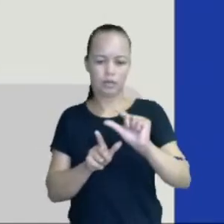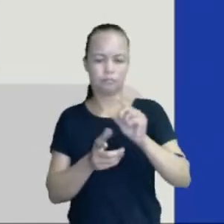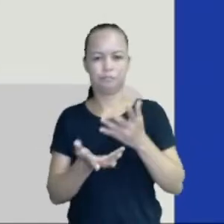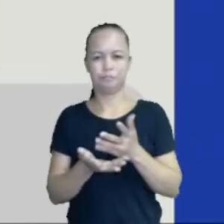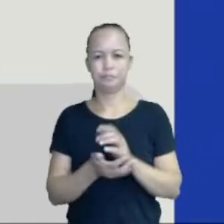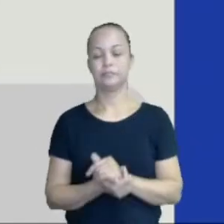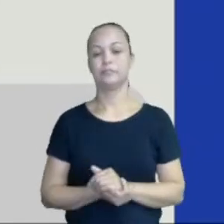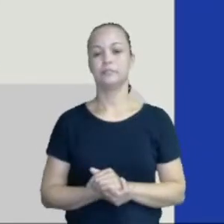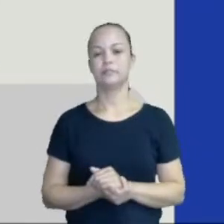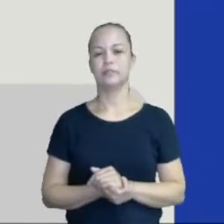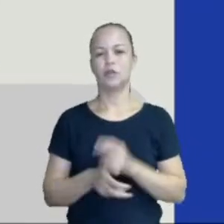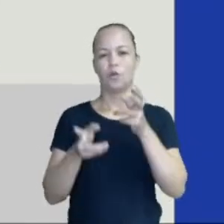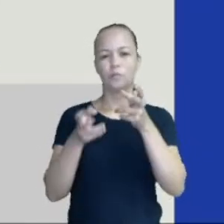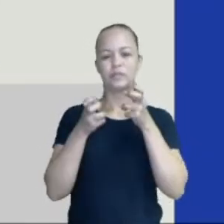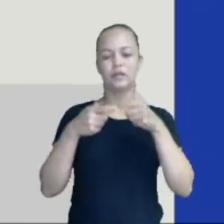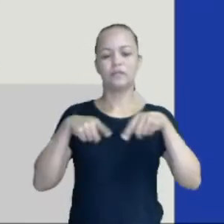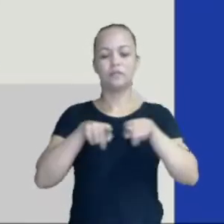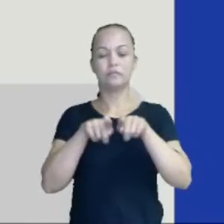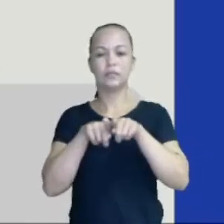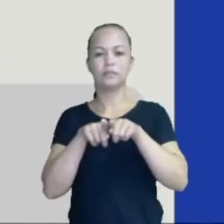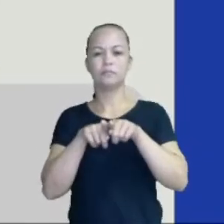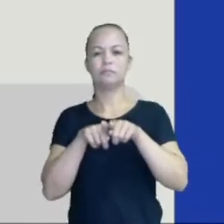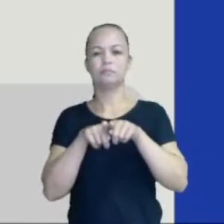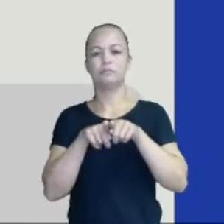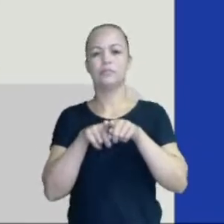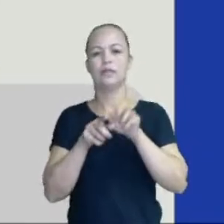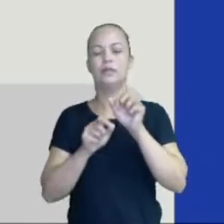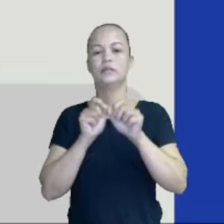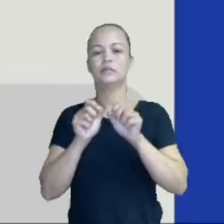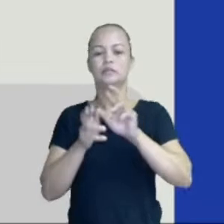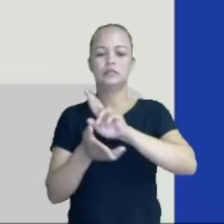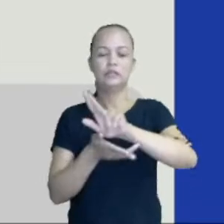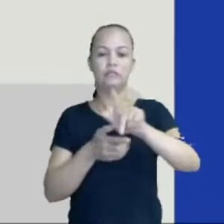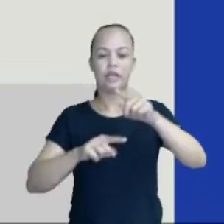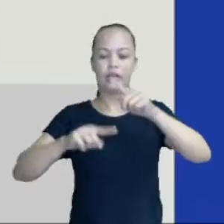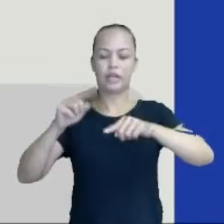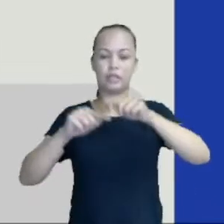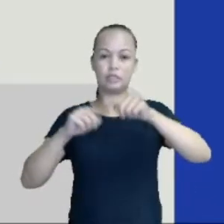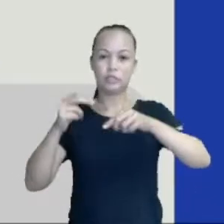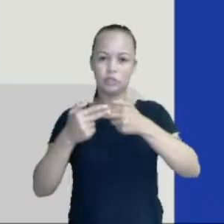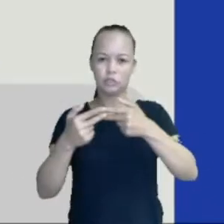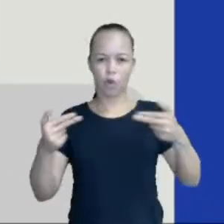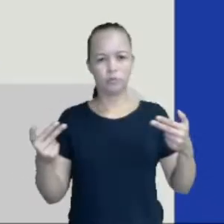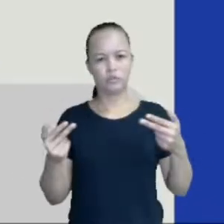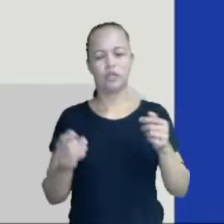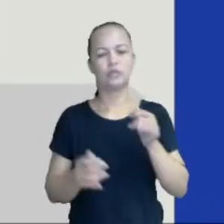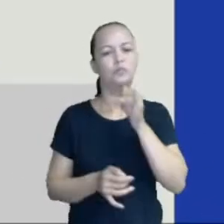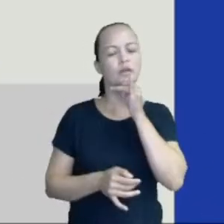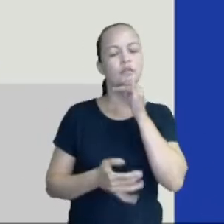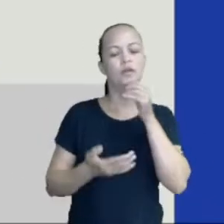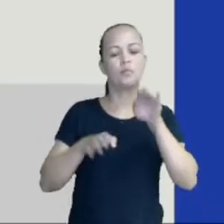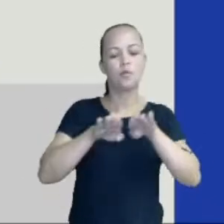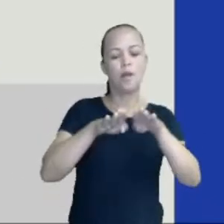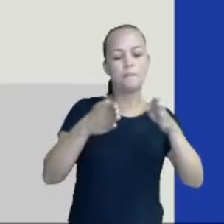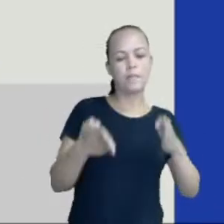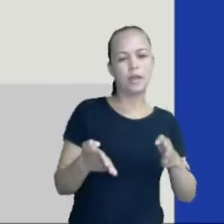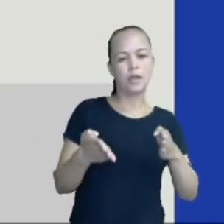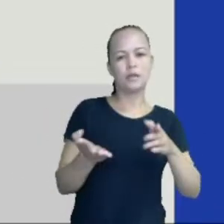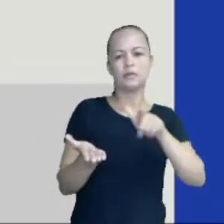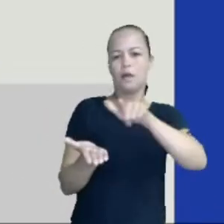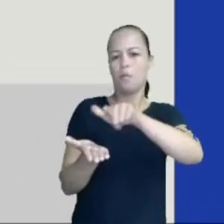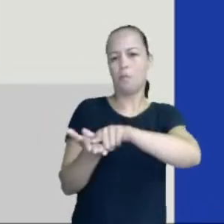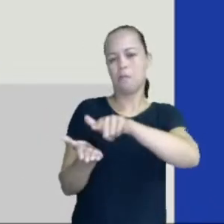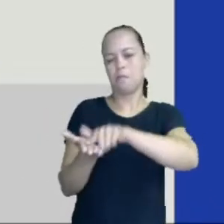podemos observar também em diferentes objetos, tá? Como na mesa, no papel,